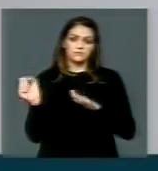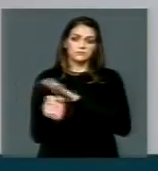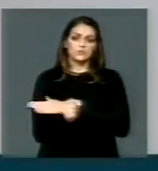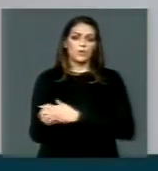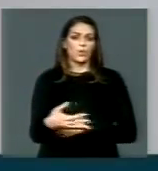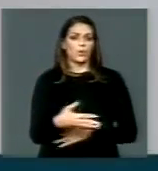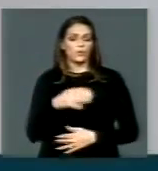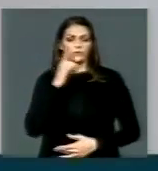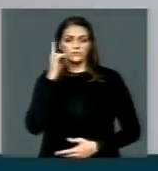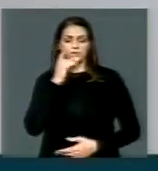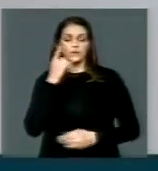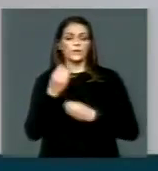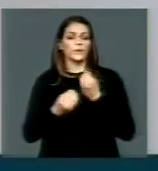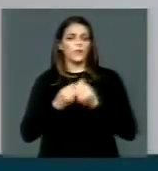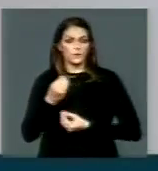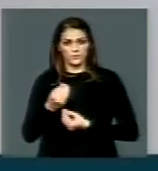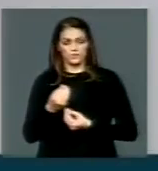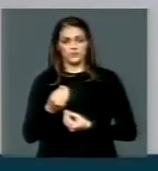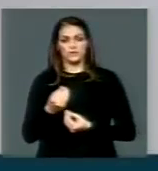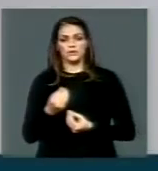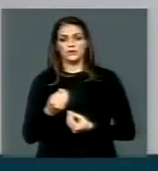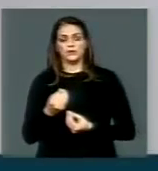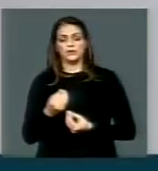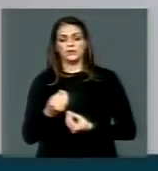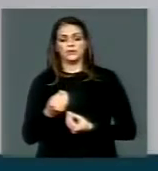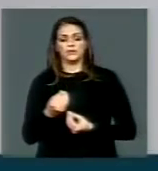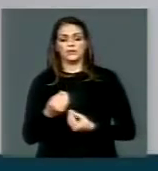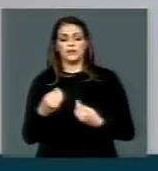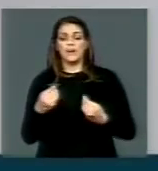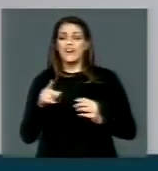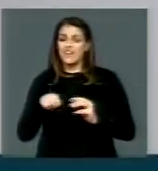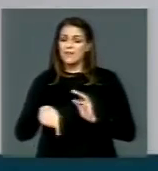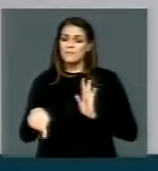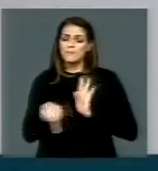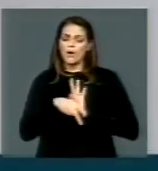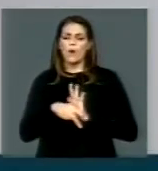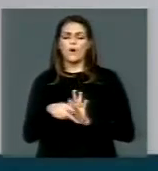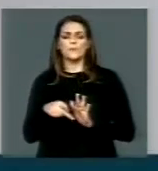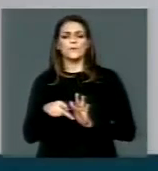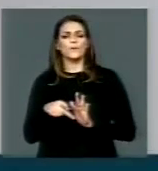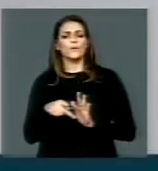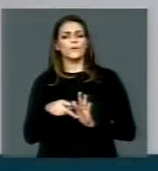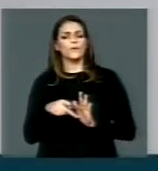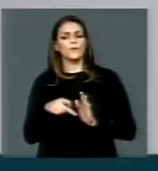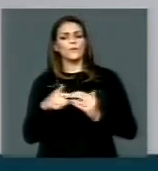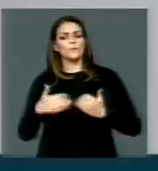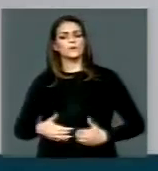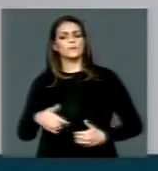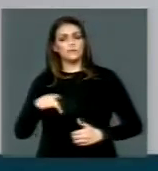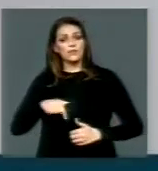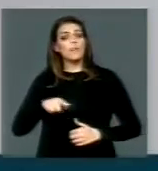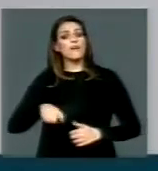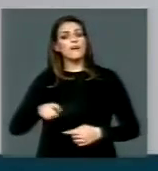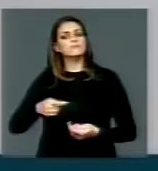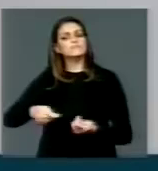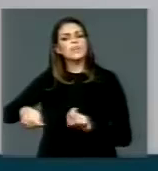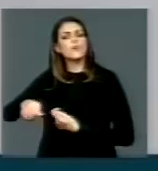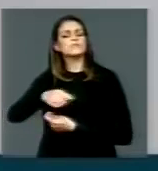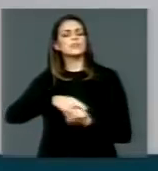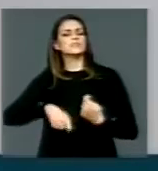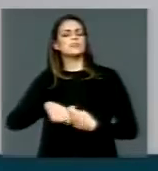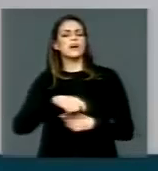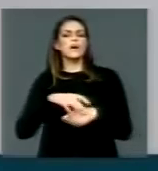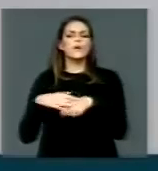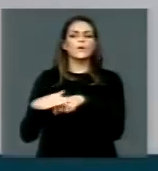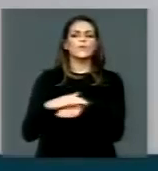não estabelecer aquilo que é próprio do Congresso, a negociação, a conversa, a construção do consenso. Ora, se